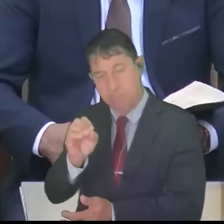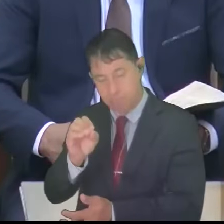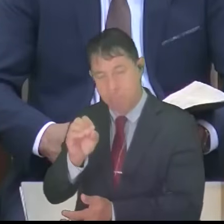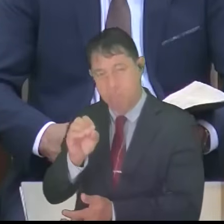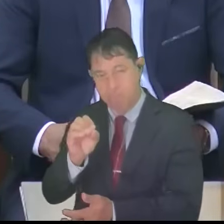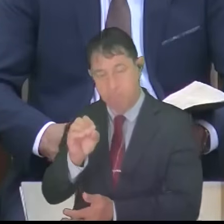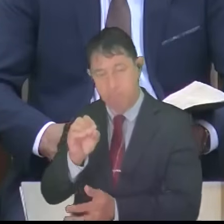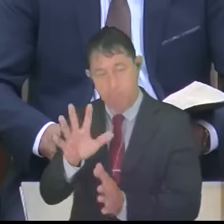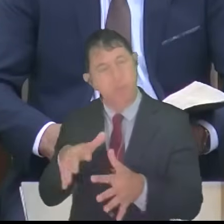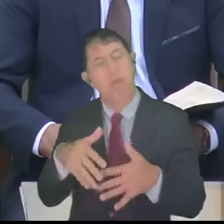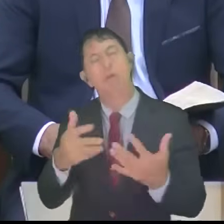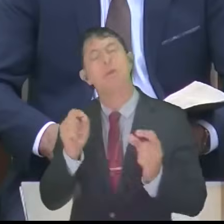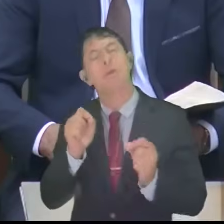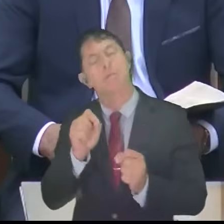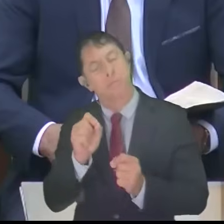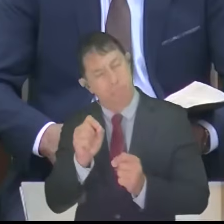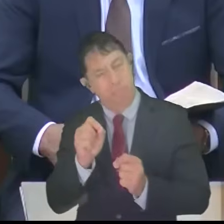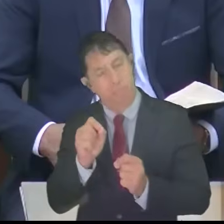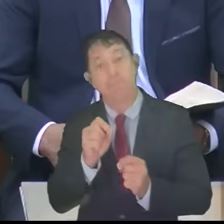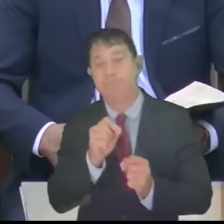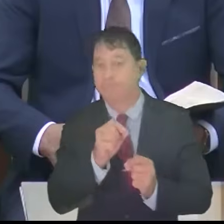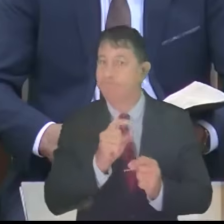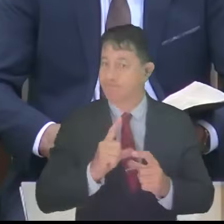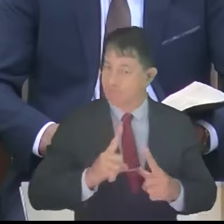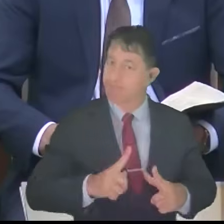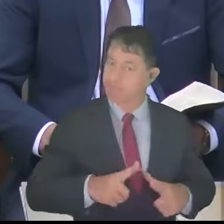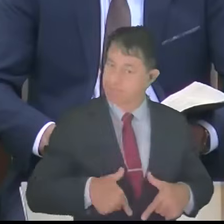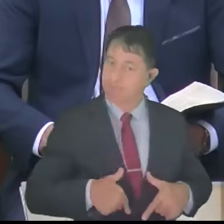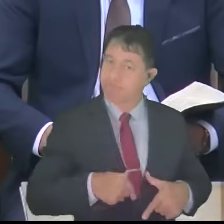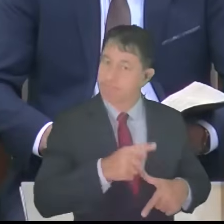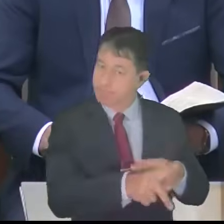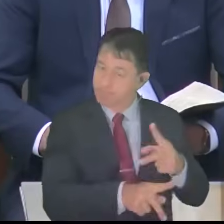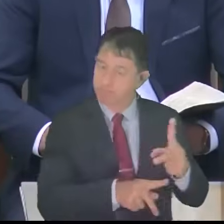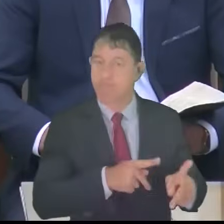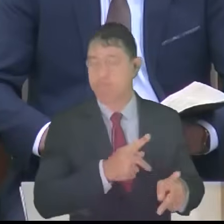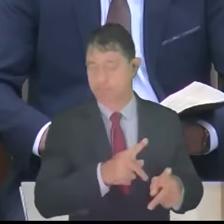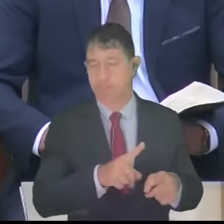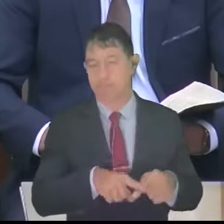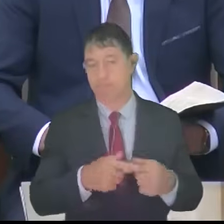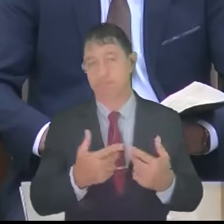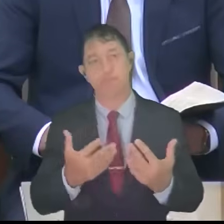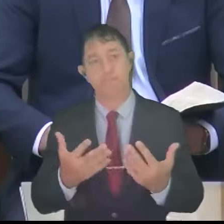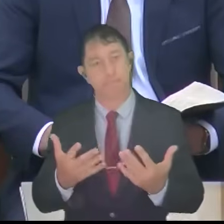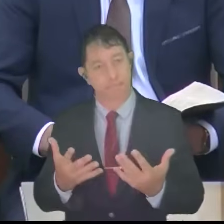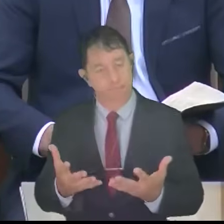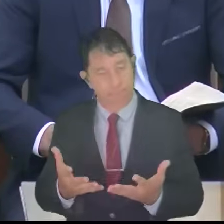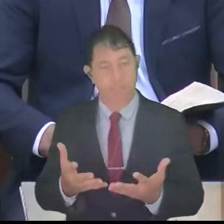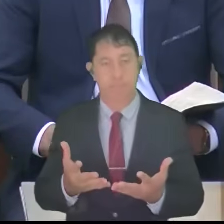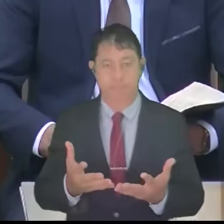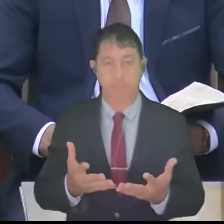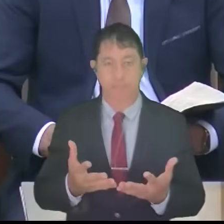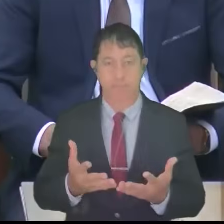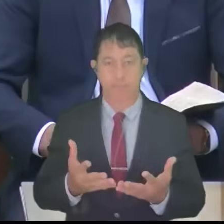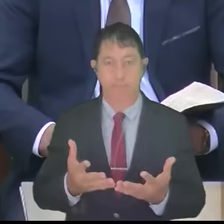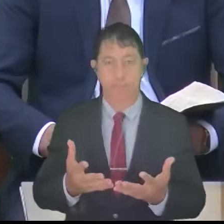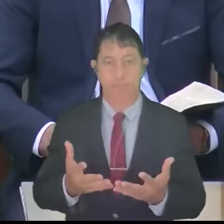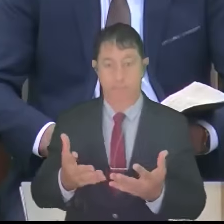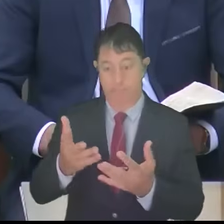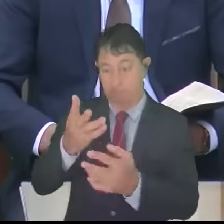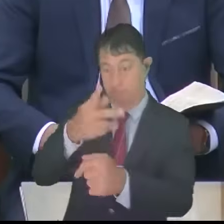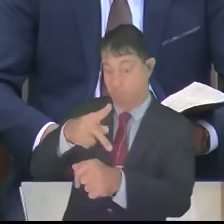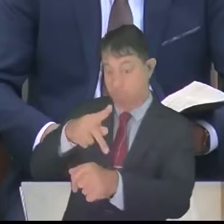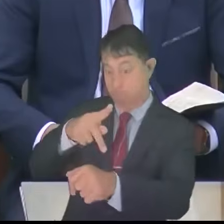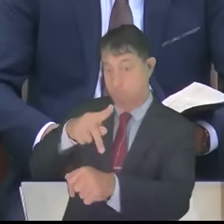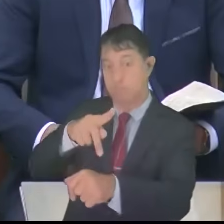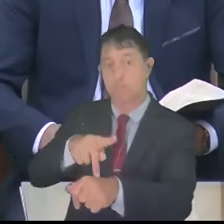esses crentes, eles eram judeus. Mas, em vista do tamanho da nação, foi pouca